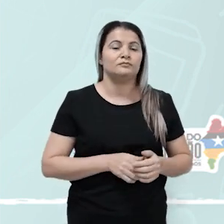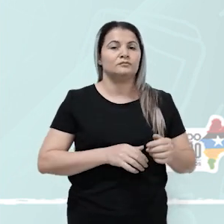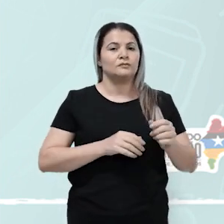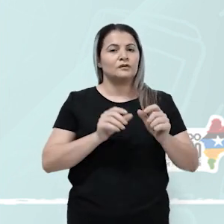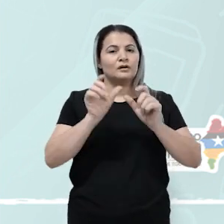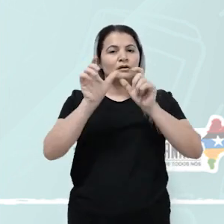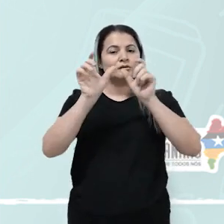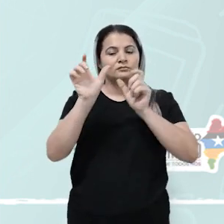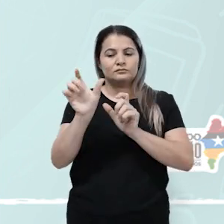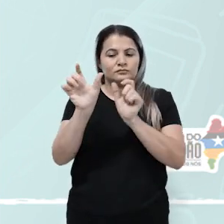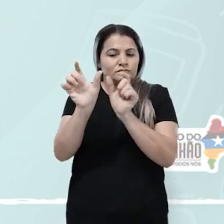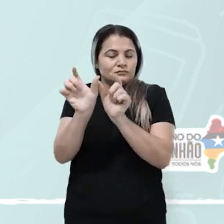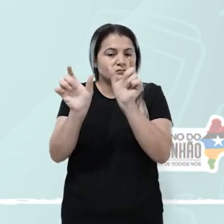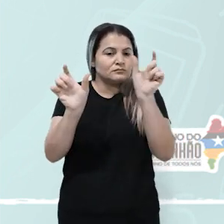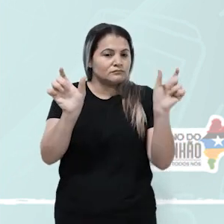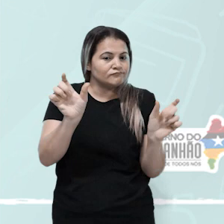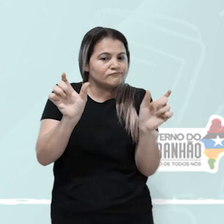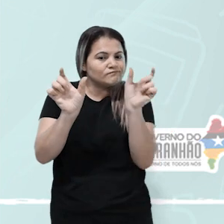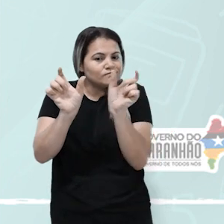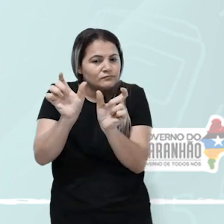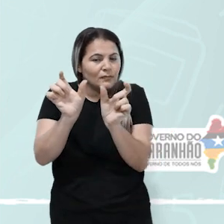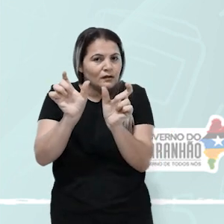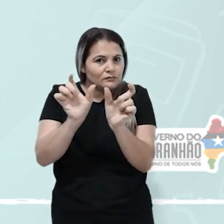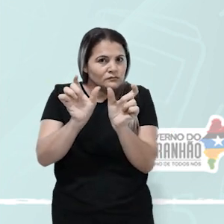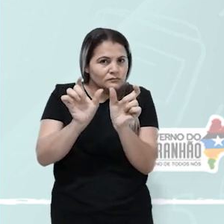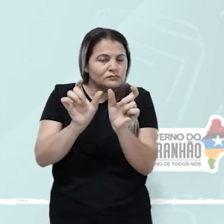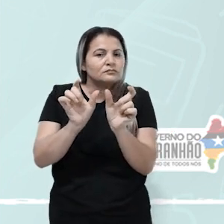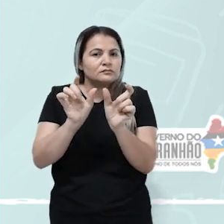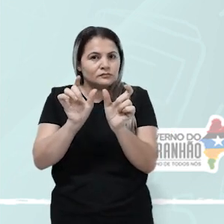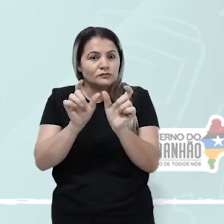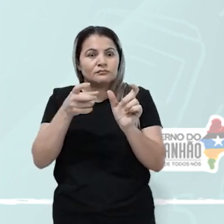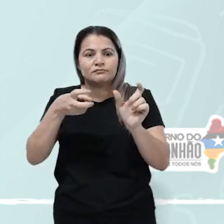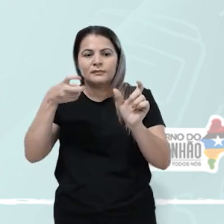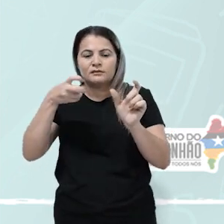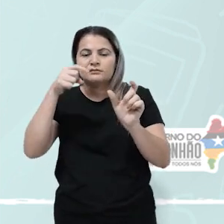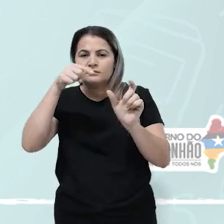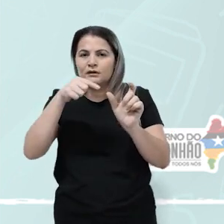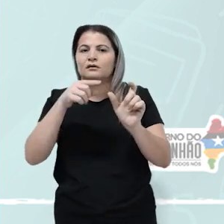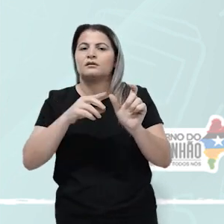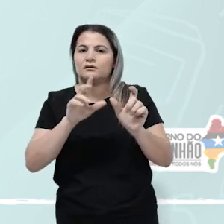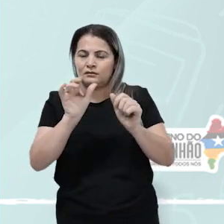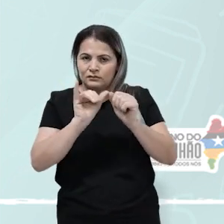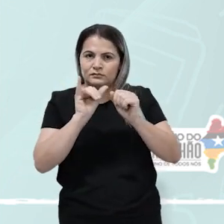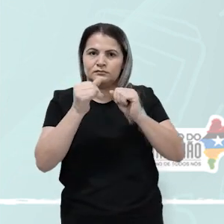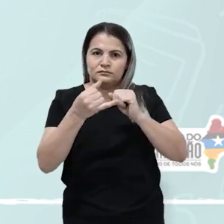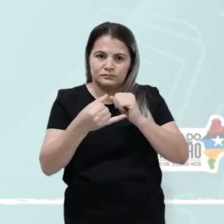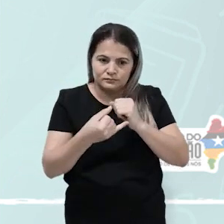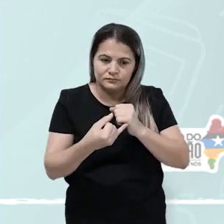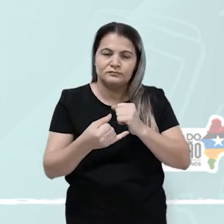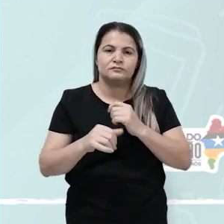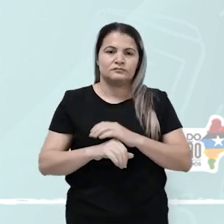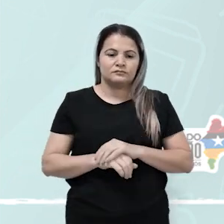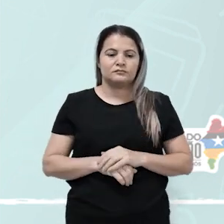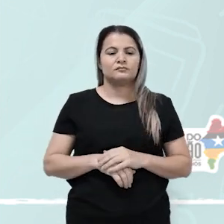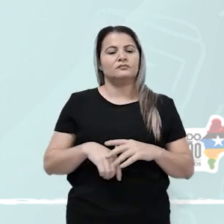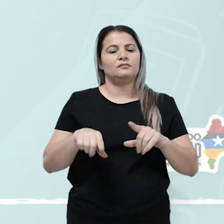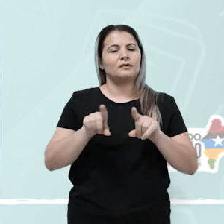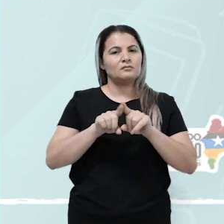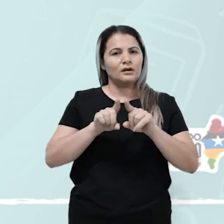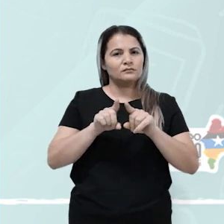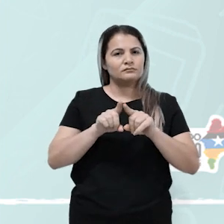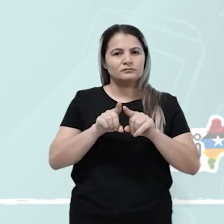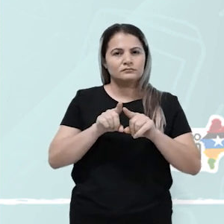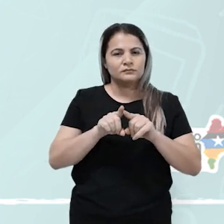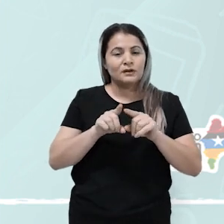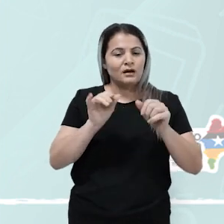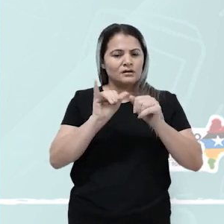os sufixos que a gente consegue visualizar e identificar que é um adjetivo. Há alguns adjetivos que são bem comuns na